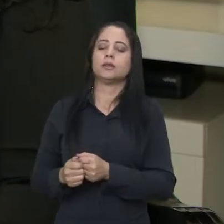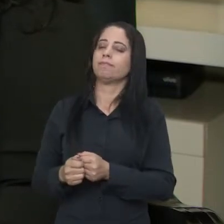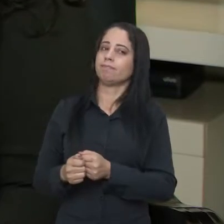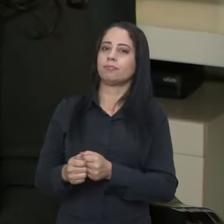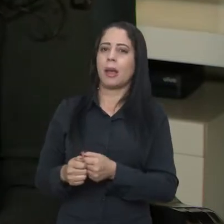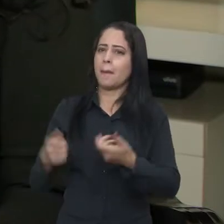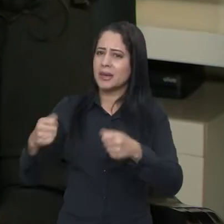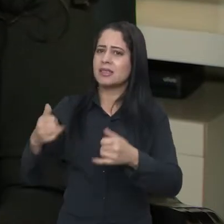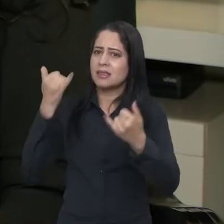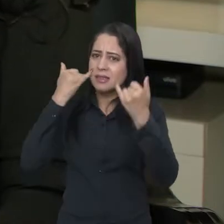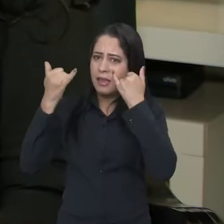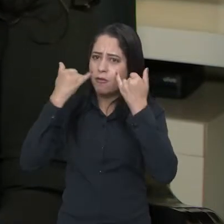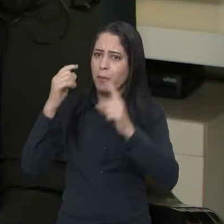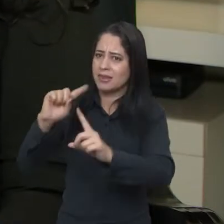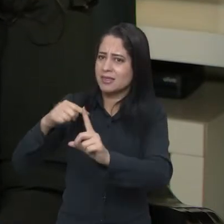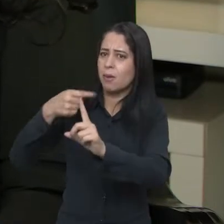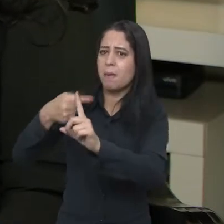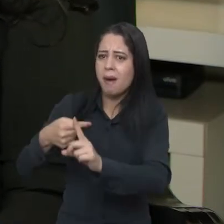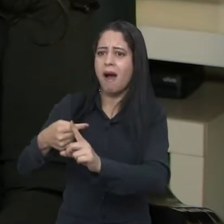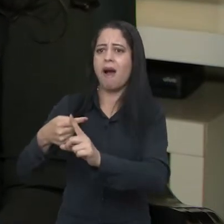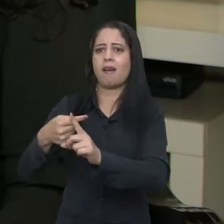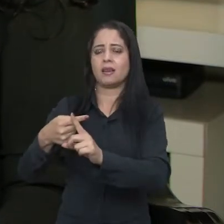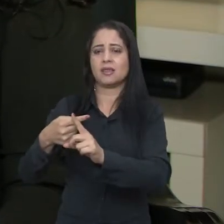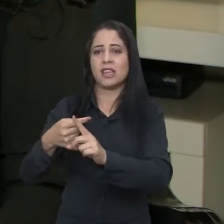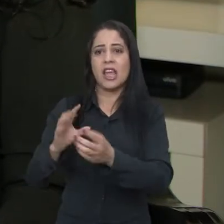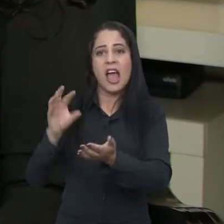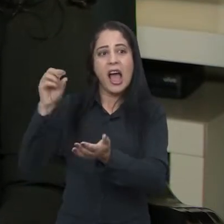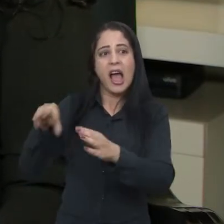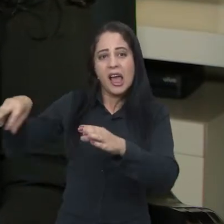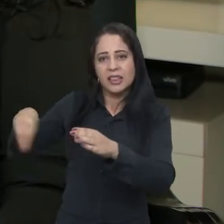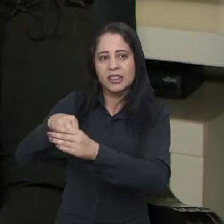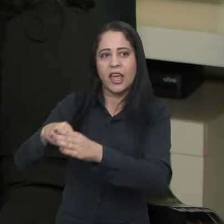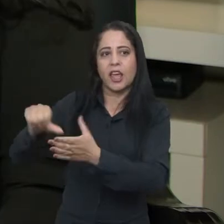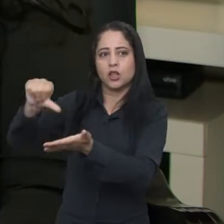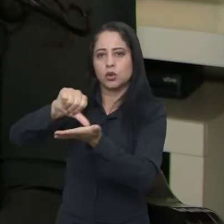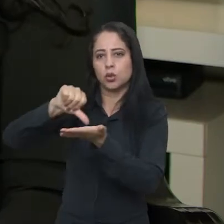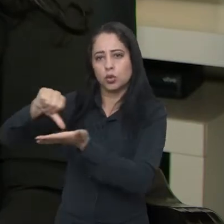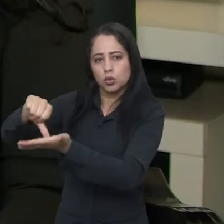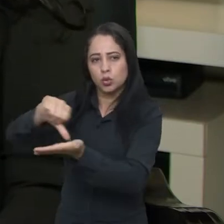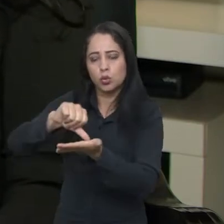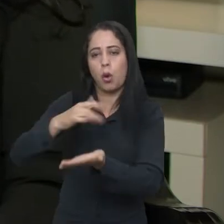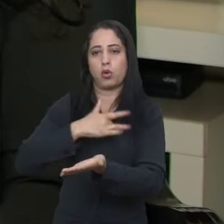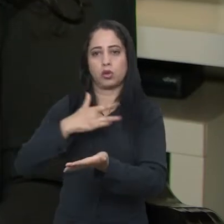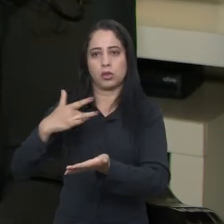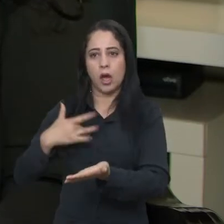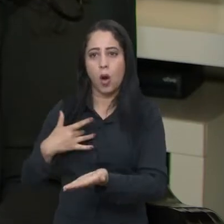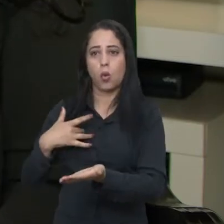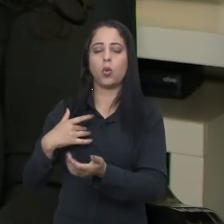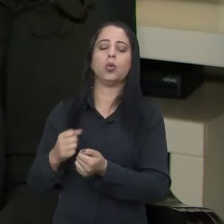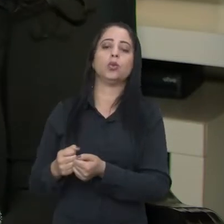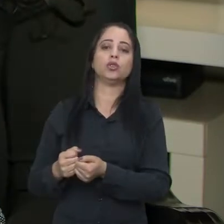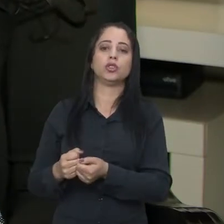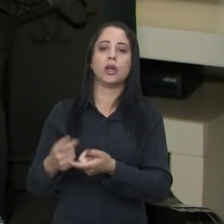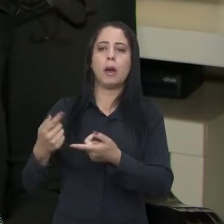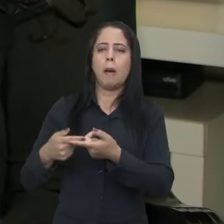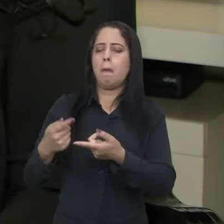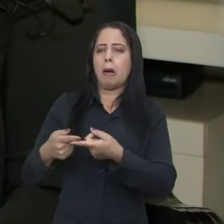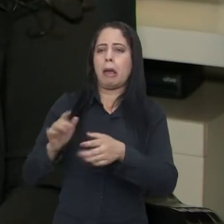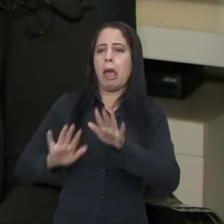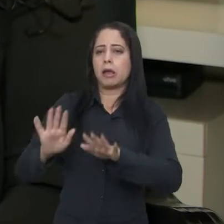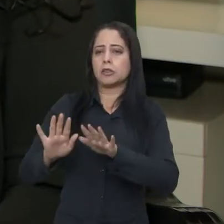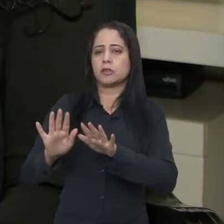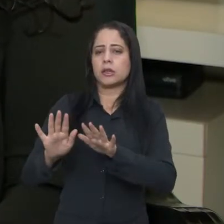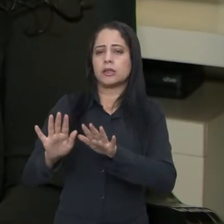dizem eu acho que deveria ter mais informações nos postos né nossa médica passar o mesmo que tem de